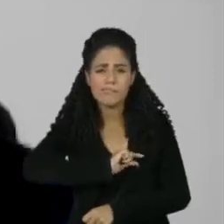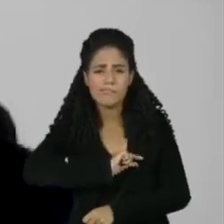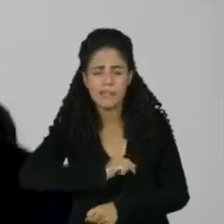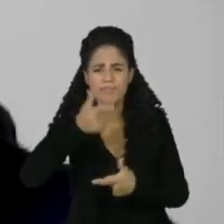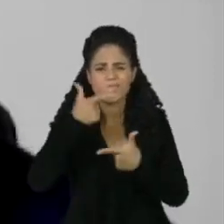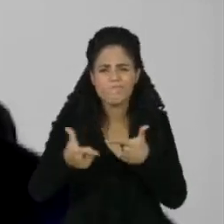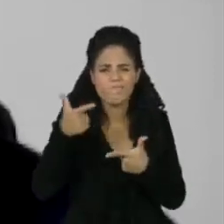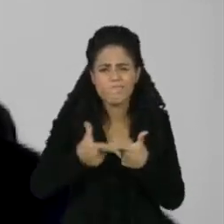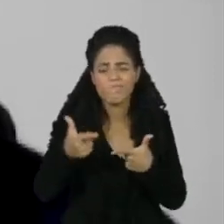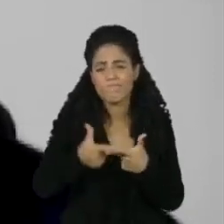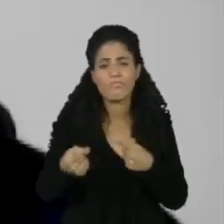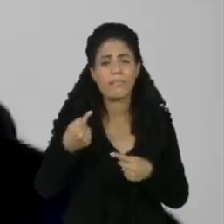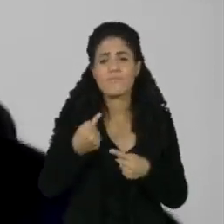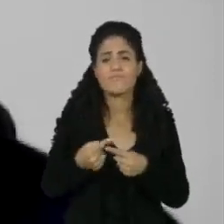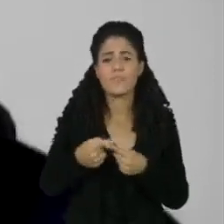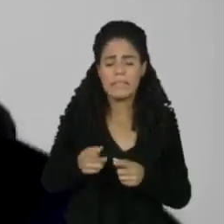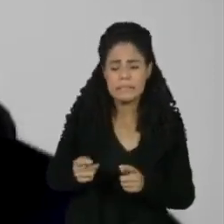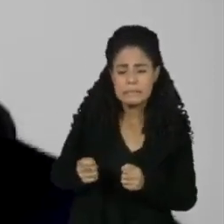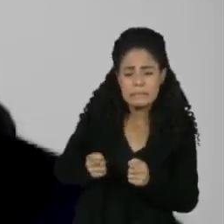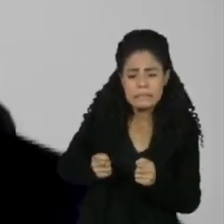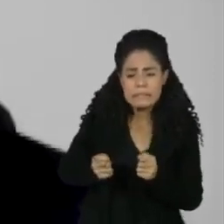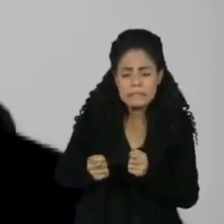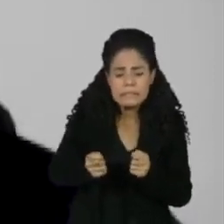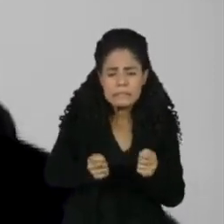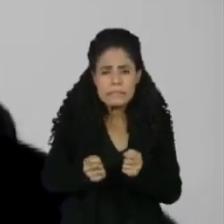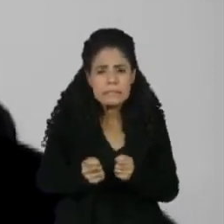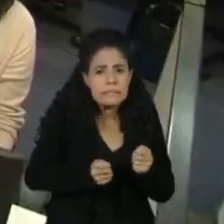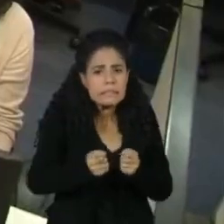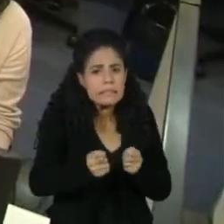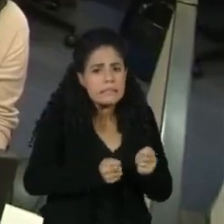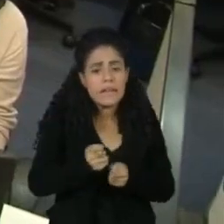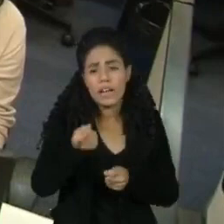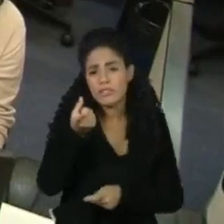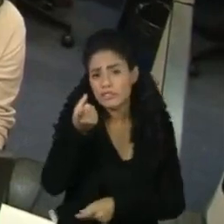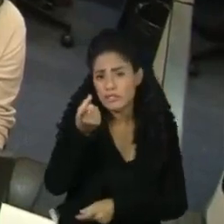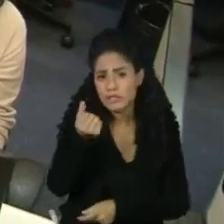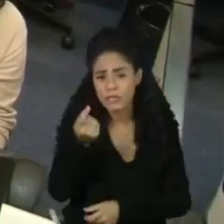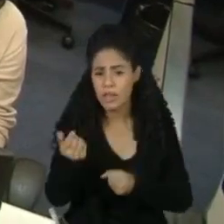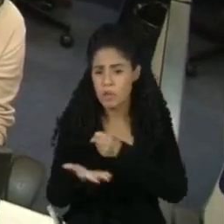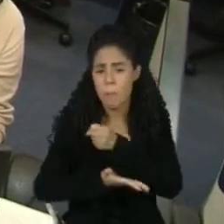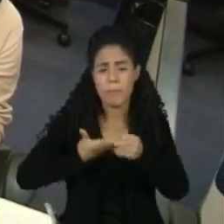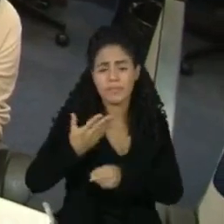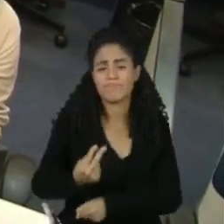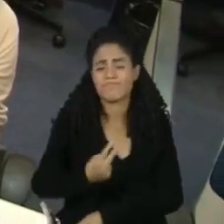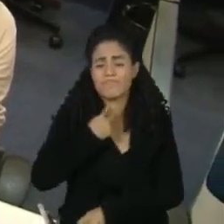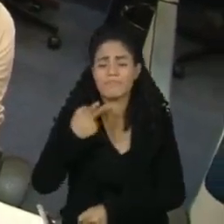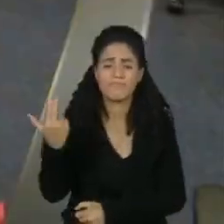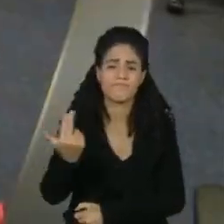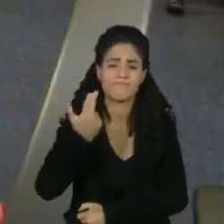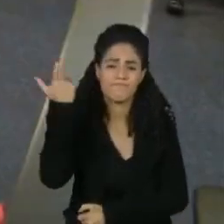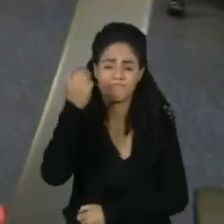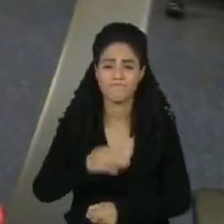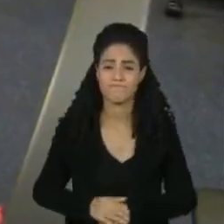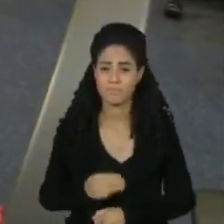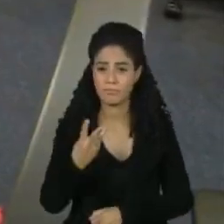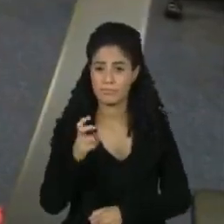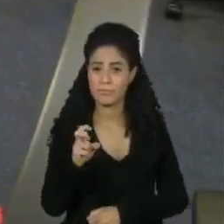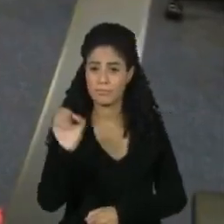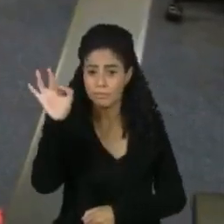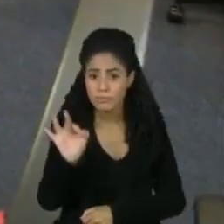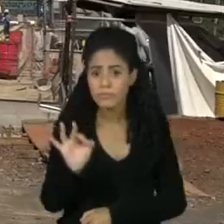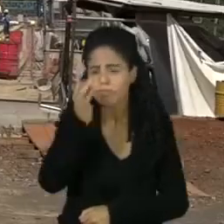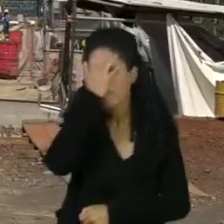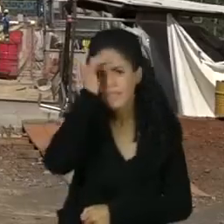ficam privadas de itens essenciais. No Brasil, segundo o IBGE, 35% das pessoas que